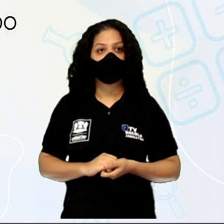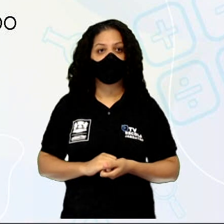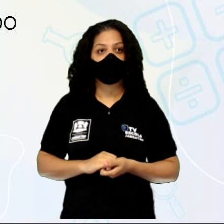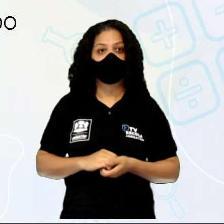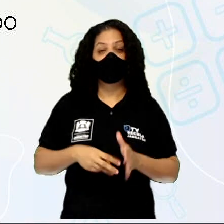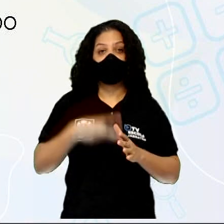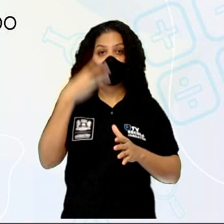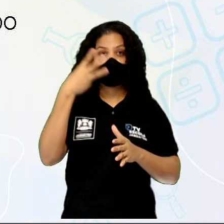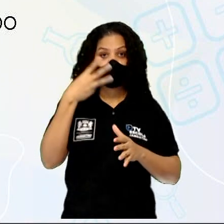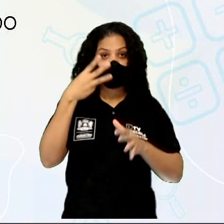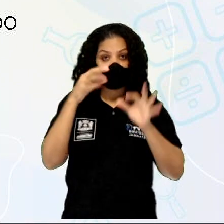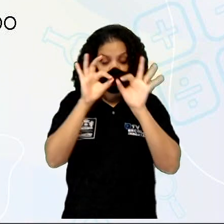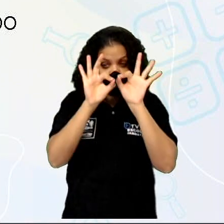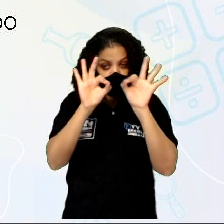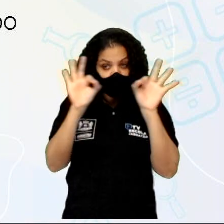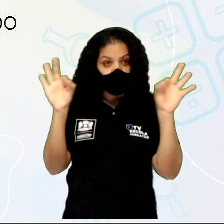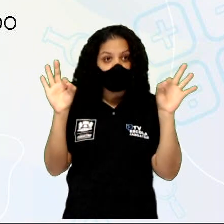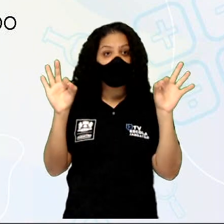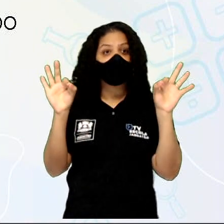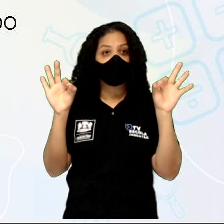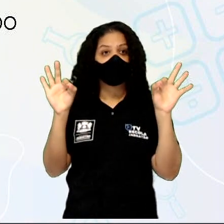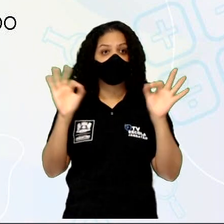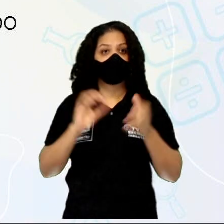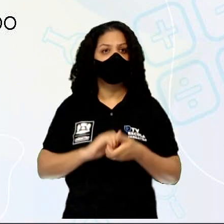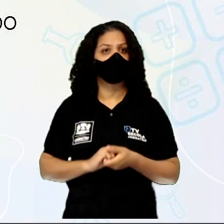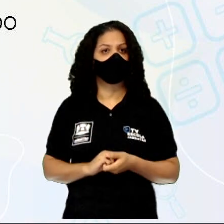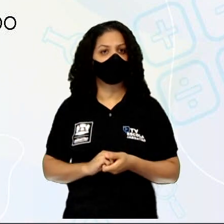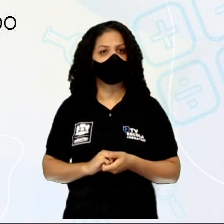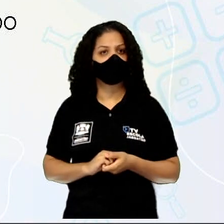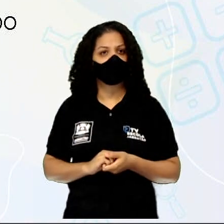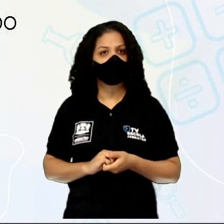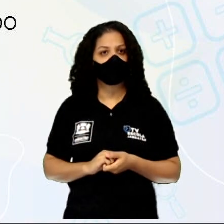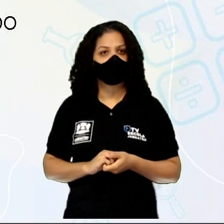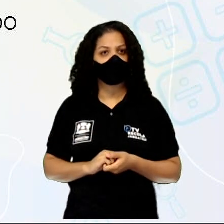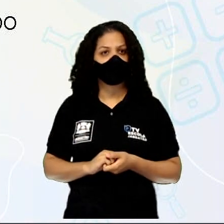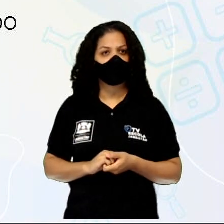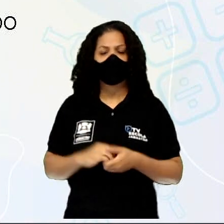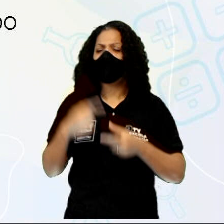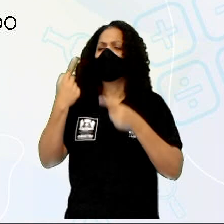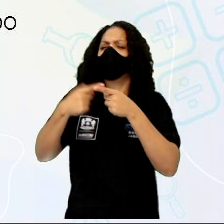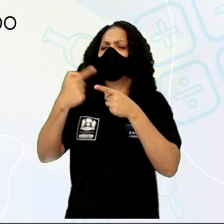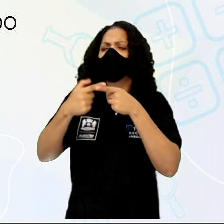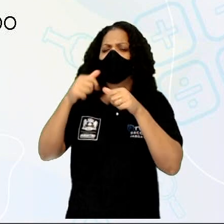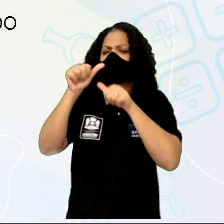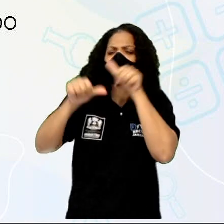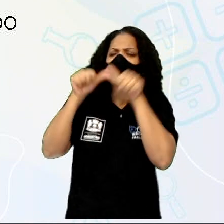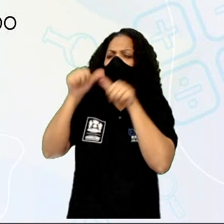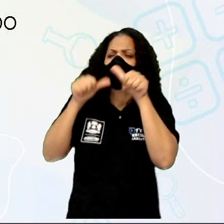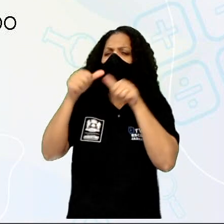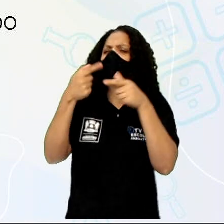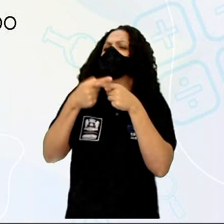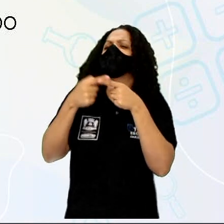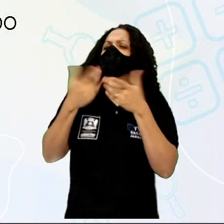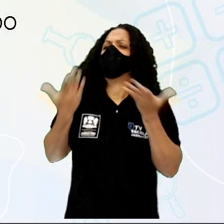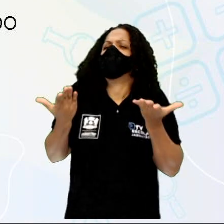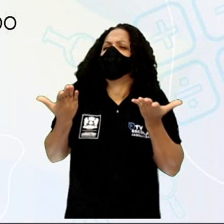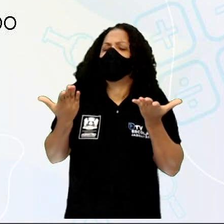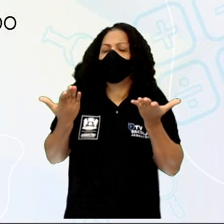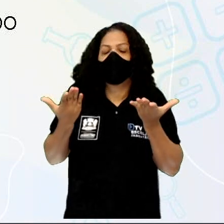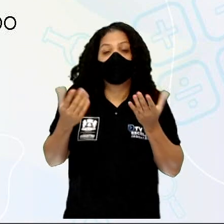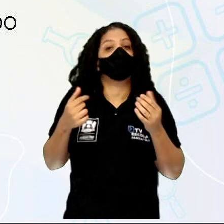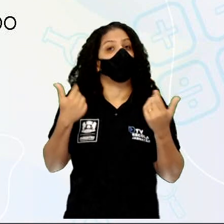Depois, na terceira frase, nós temos: por que tem que ser trocados? Olha, agora nós temos mais